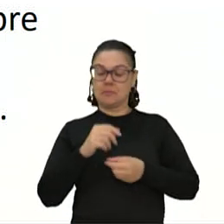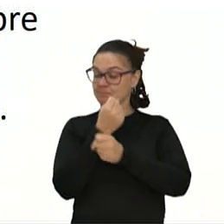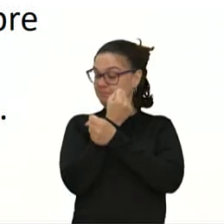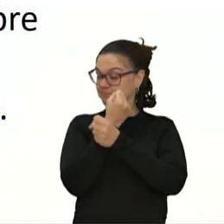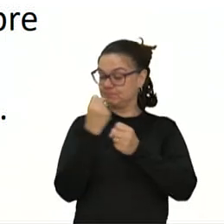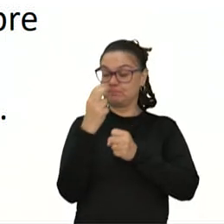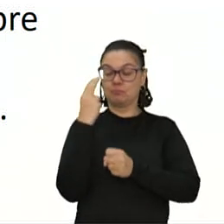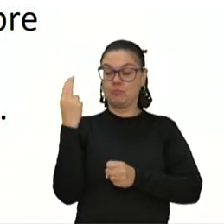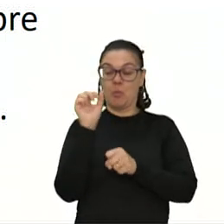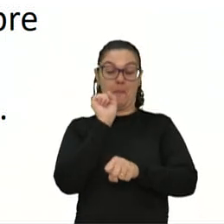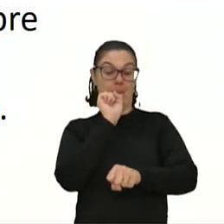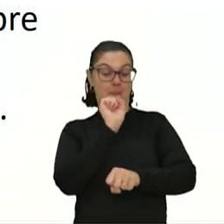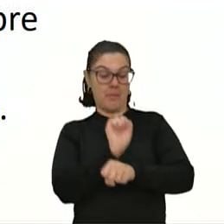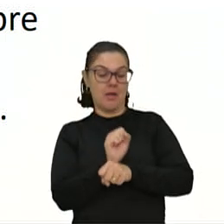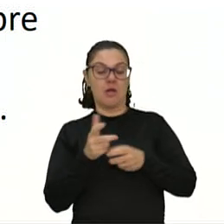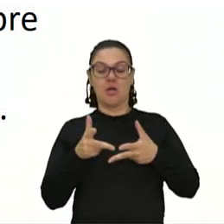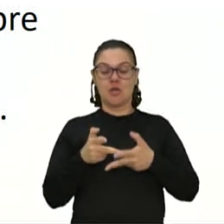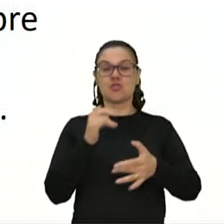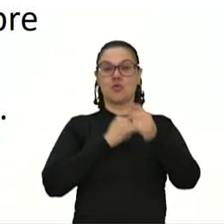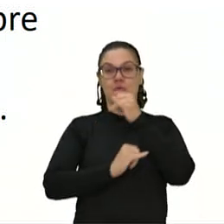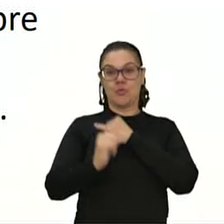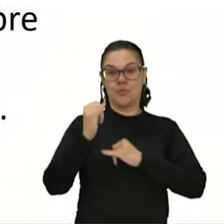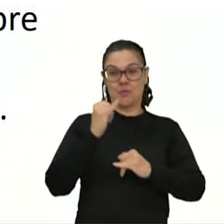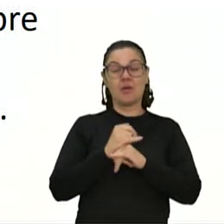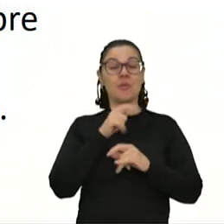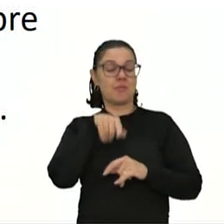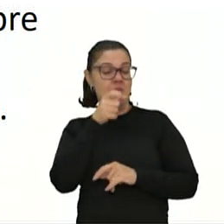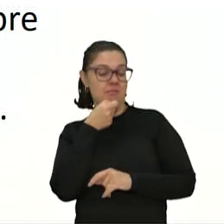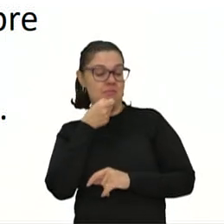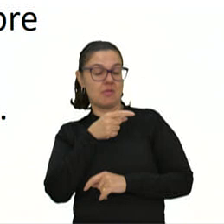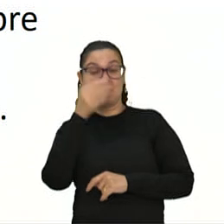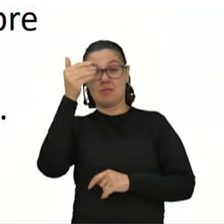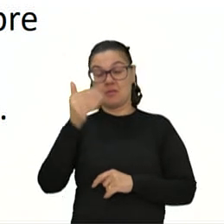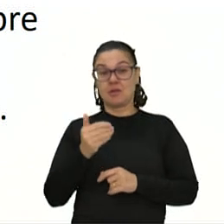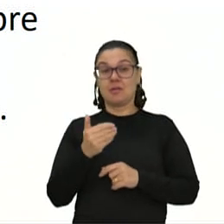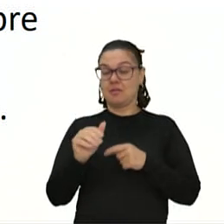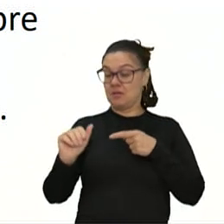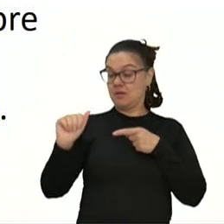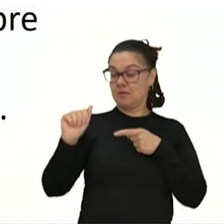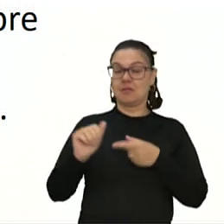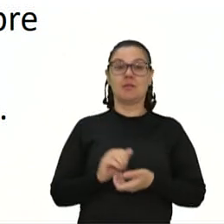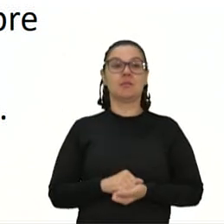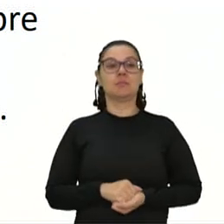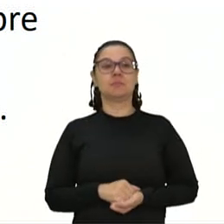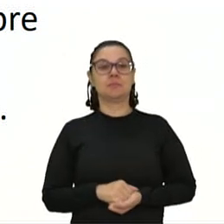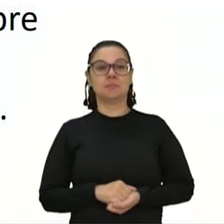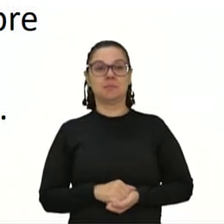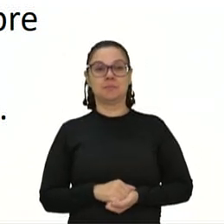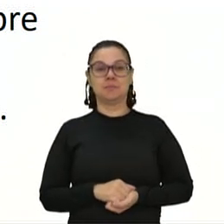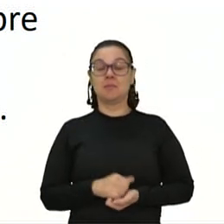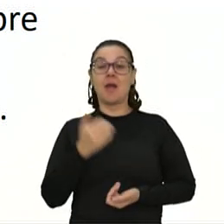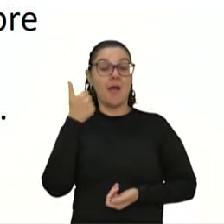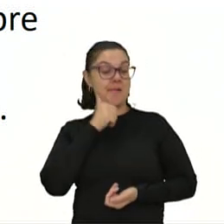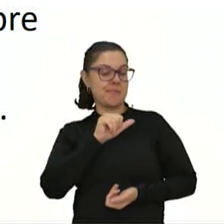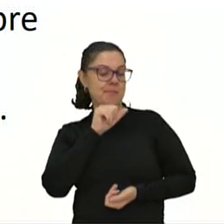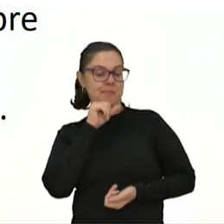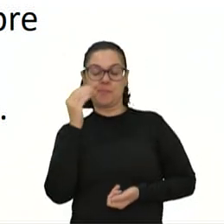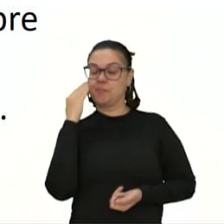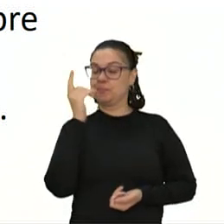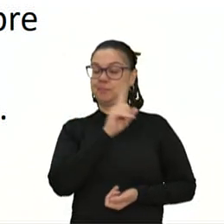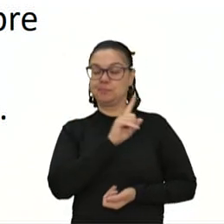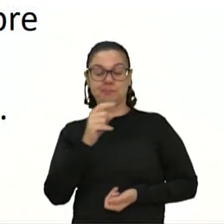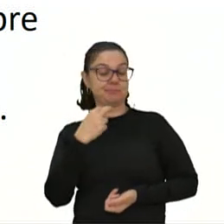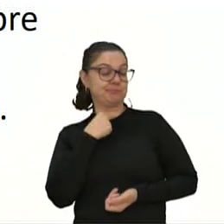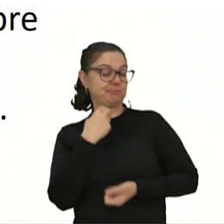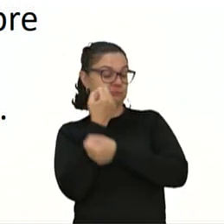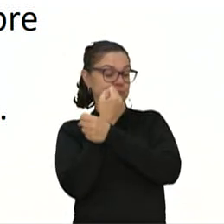possível pausar um jogo online. O que é engraçado, então, nesse meme? Letter A. As mães não entendem que não é